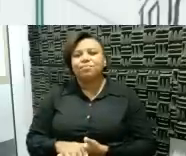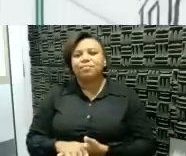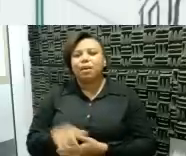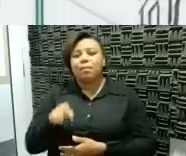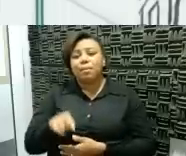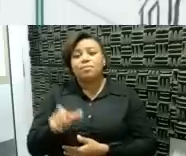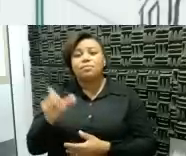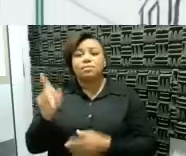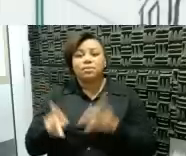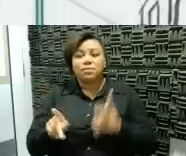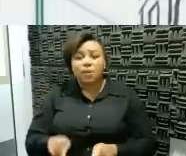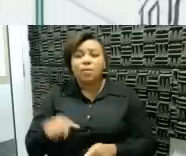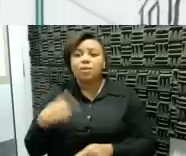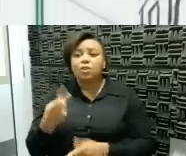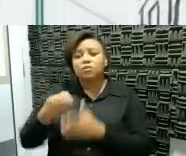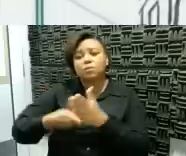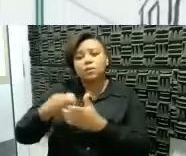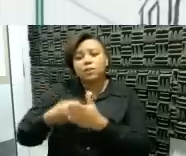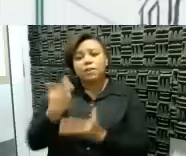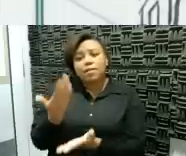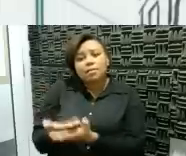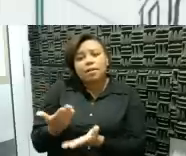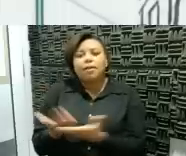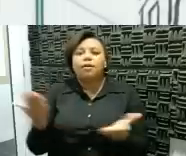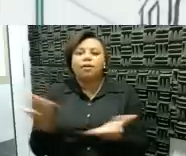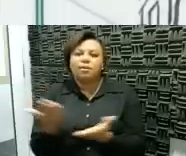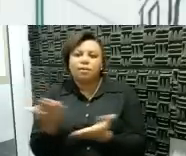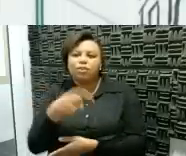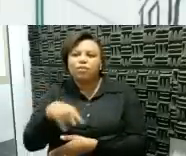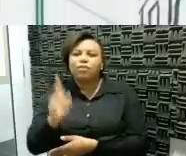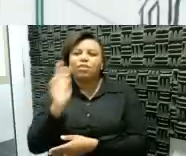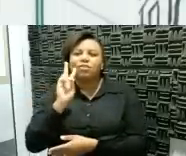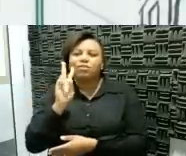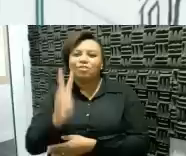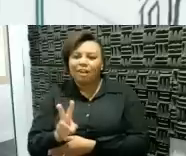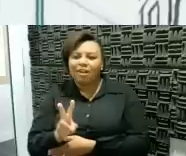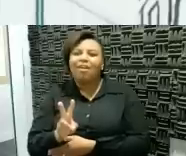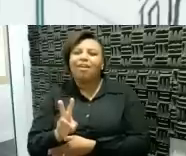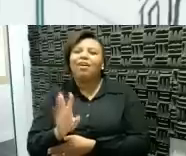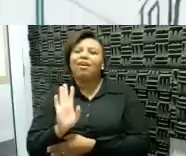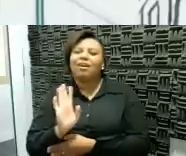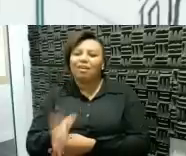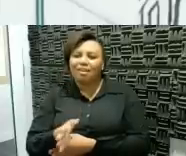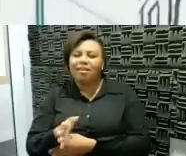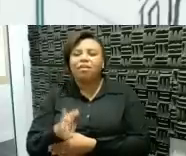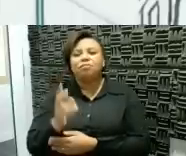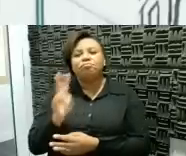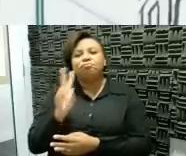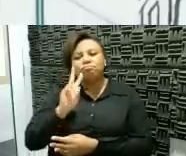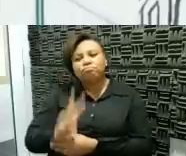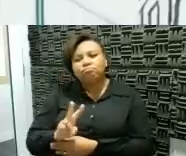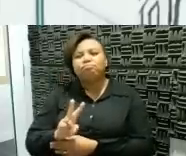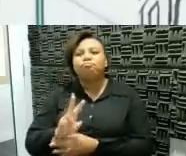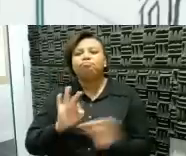a gente vai tentar então nessa aula de hoje que eu acho que vocês já devem estar aí ã vendo eh vendo ou ouvindo